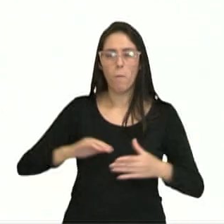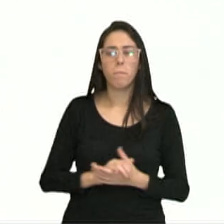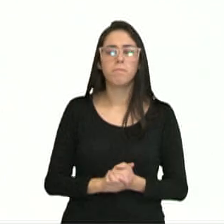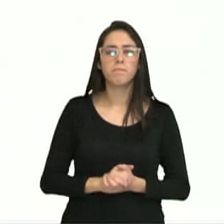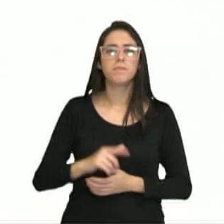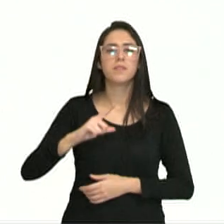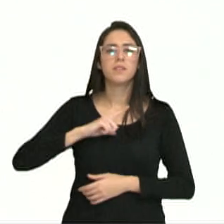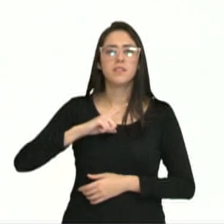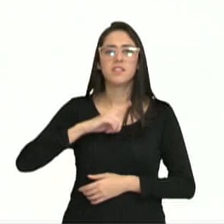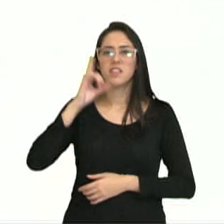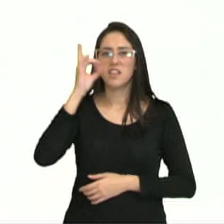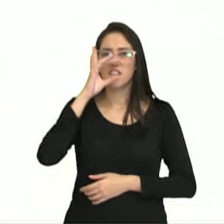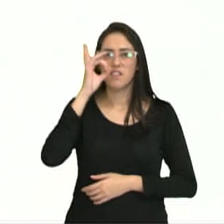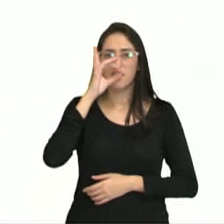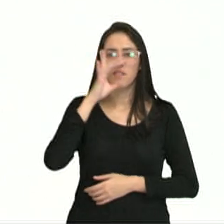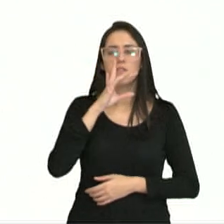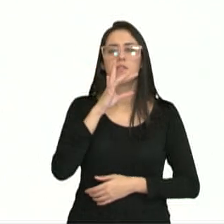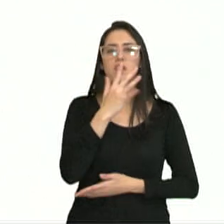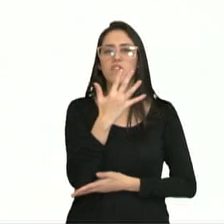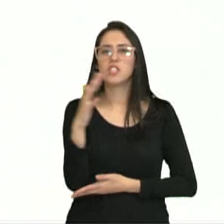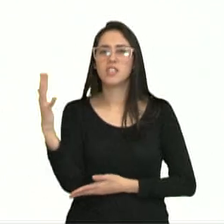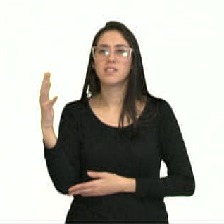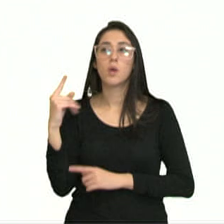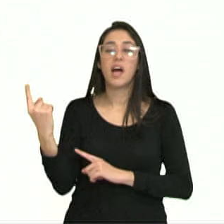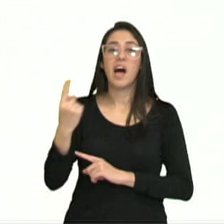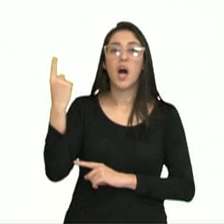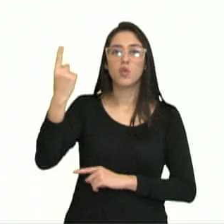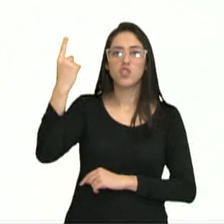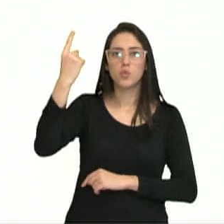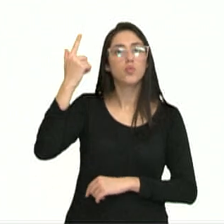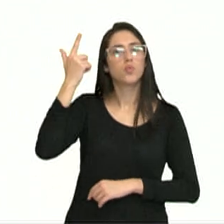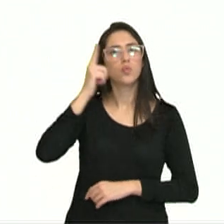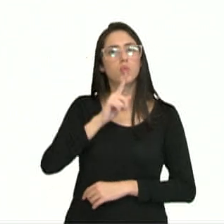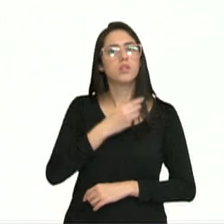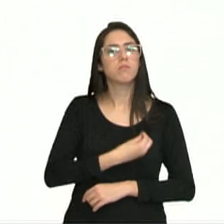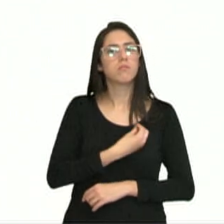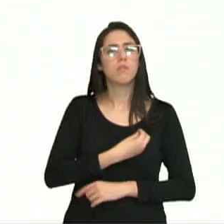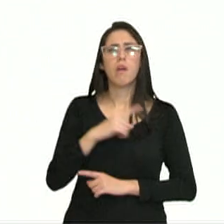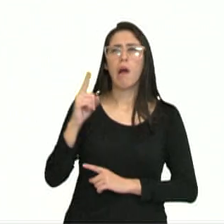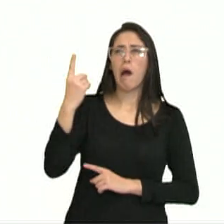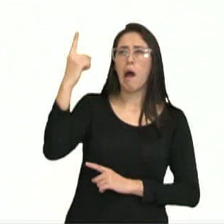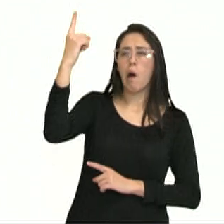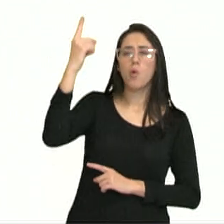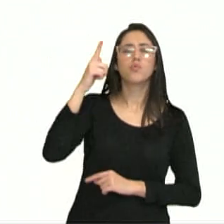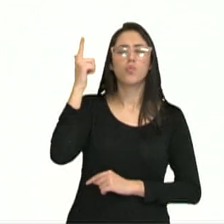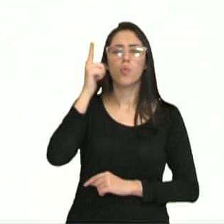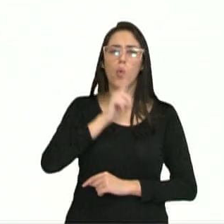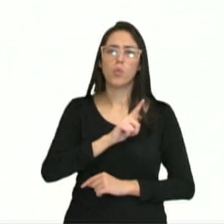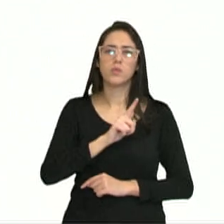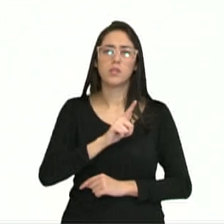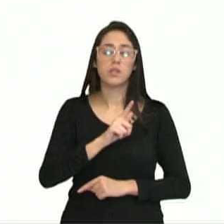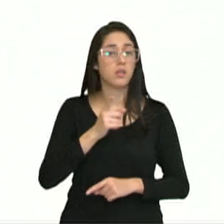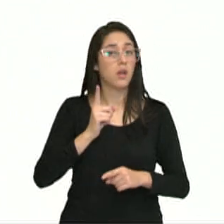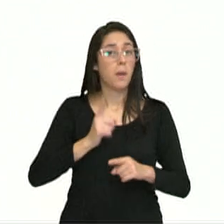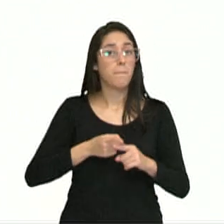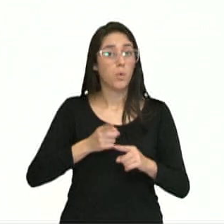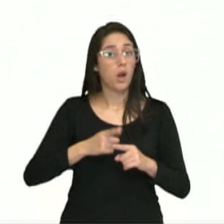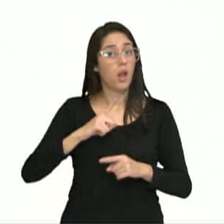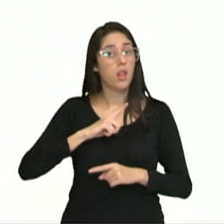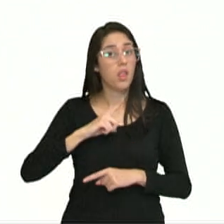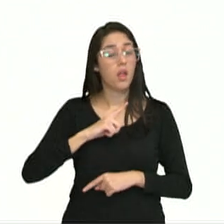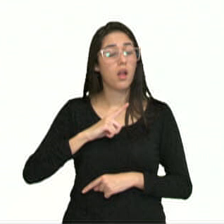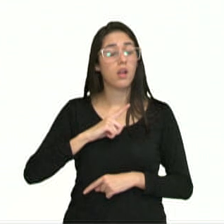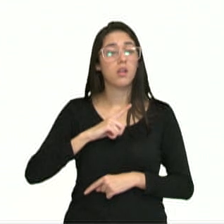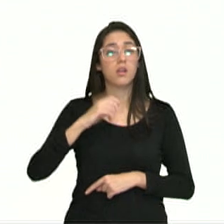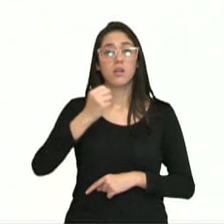de altitude, ou seja, aquela vegetação que consegue sobreviver ao lugar mais alto, porque tem disso, pessoal, porque nas